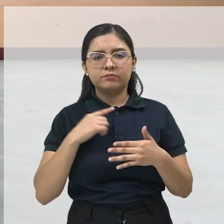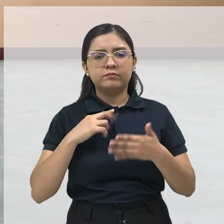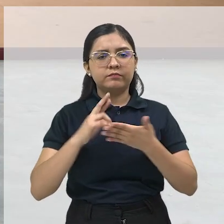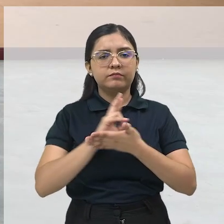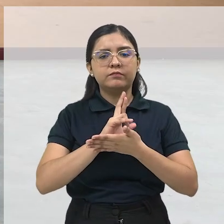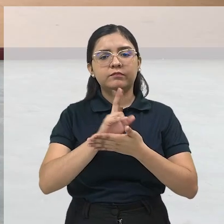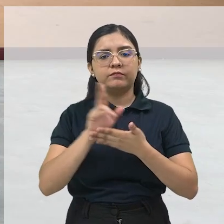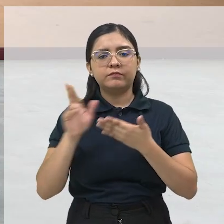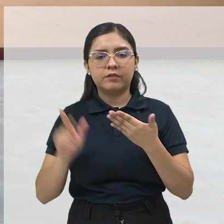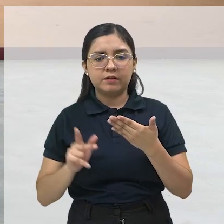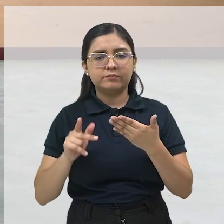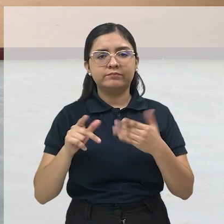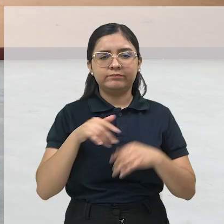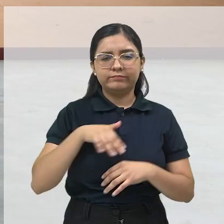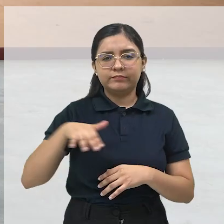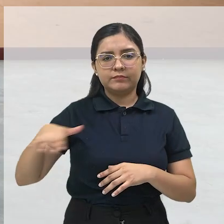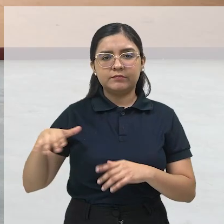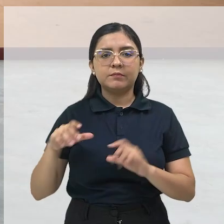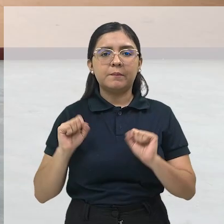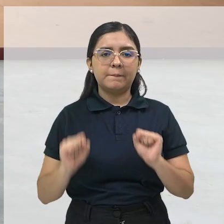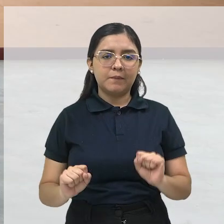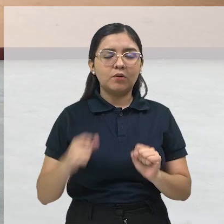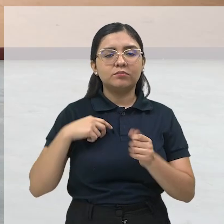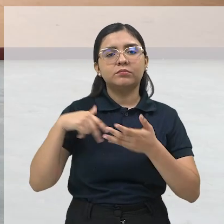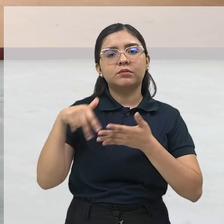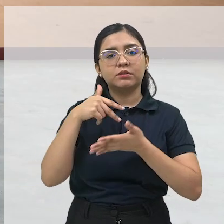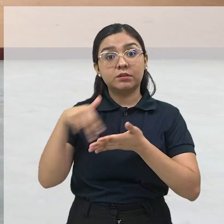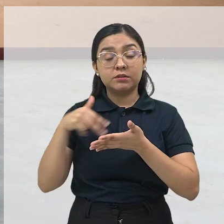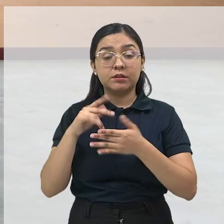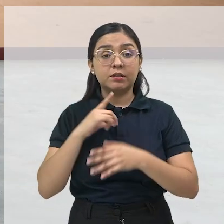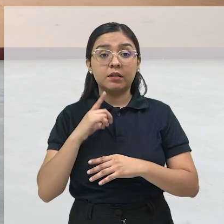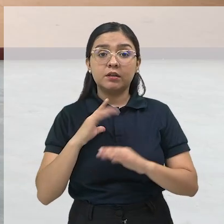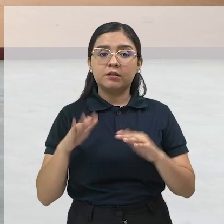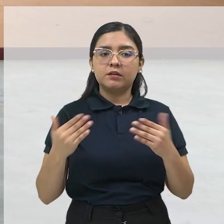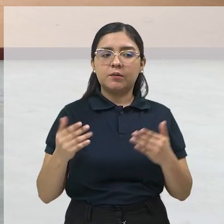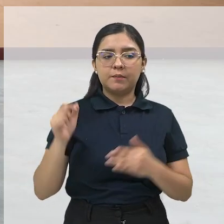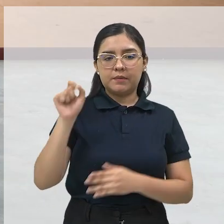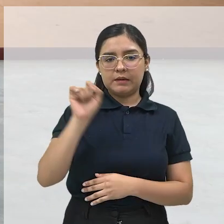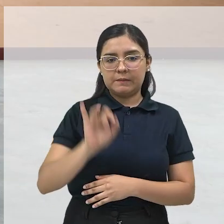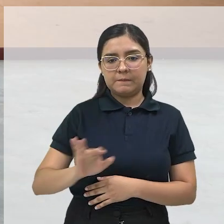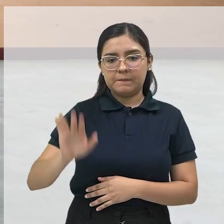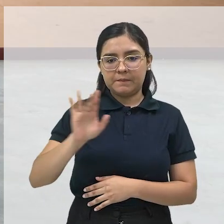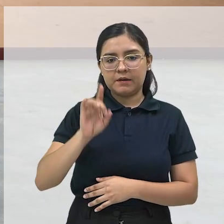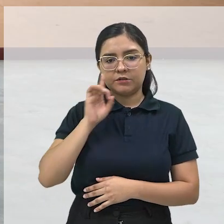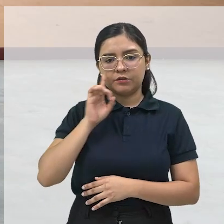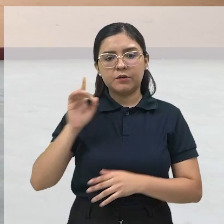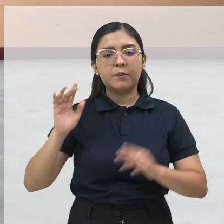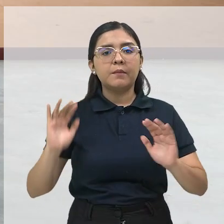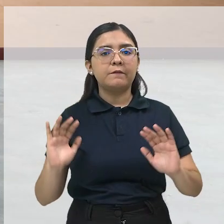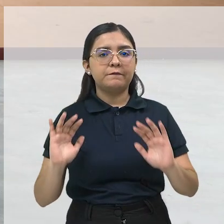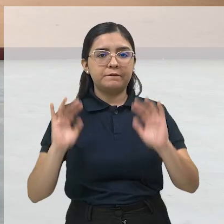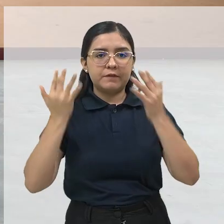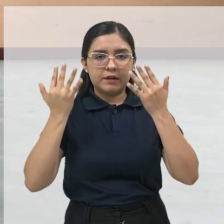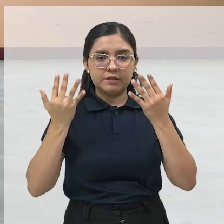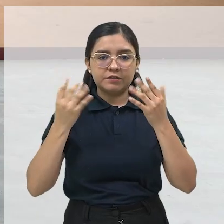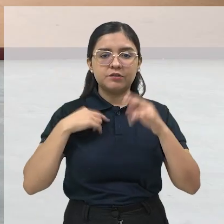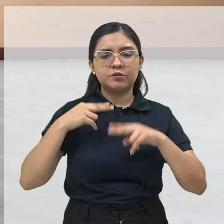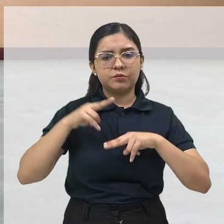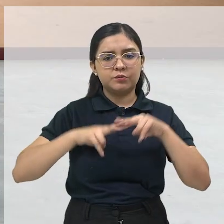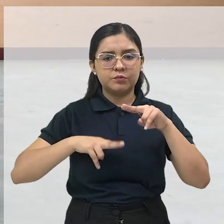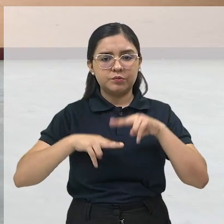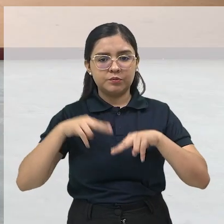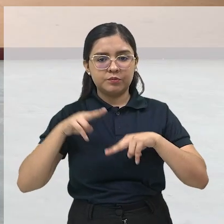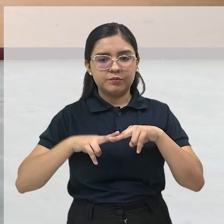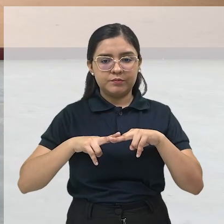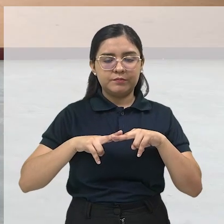tantas nuances da dança, digamos assim. E aqui a gente tem, né, uma imagem de uma festa junina. Difícil, eu acho,